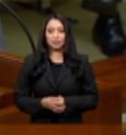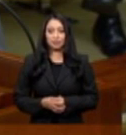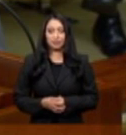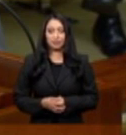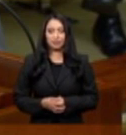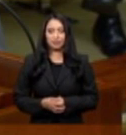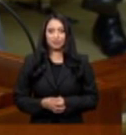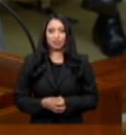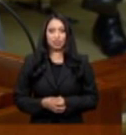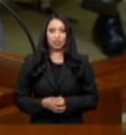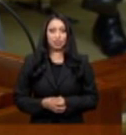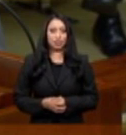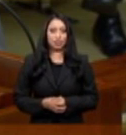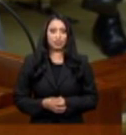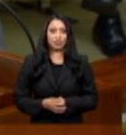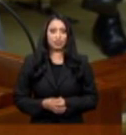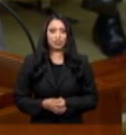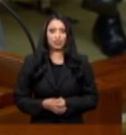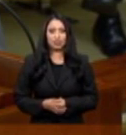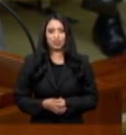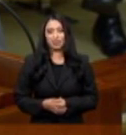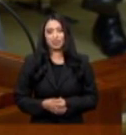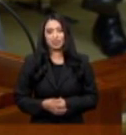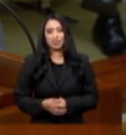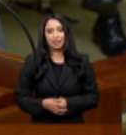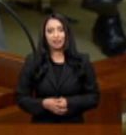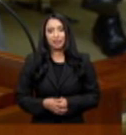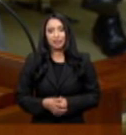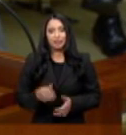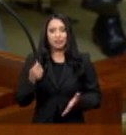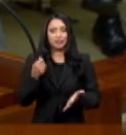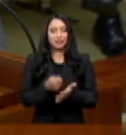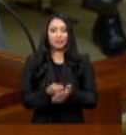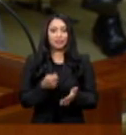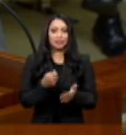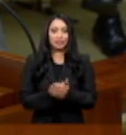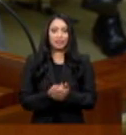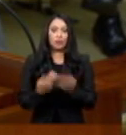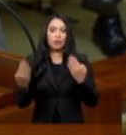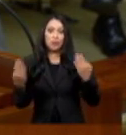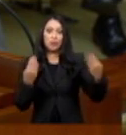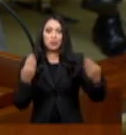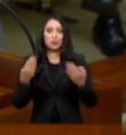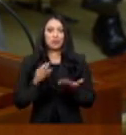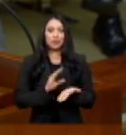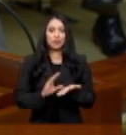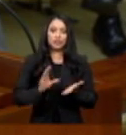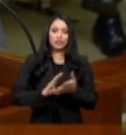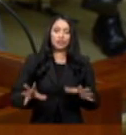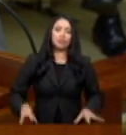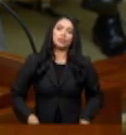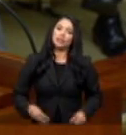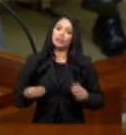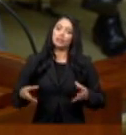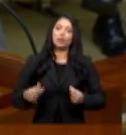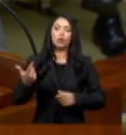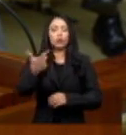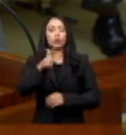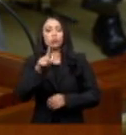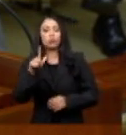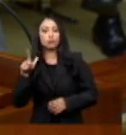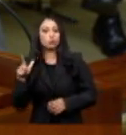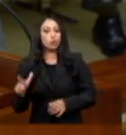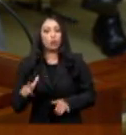Dentro dessa perspectiva, o pagamento correspondente ao investimento pode ser na própria malha ou em outra